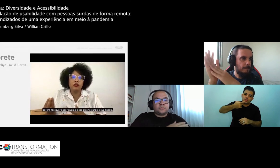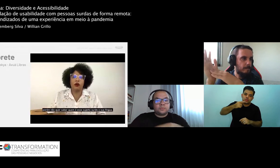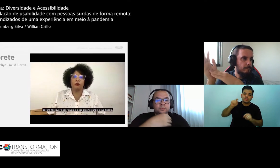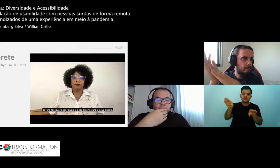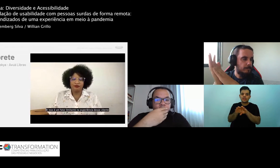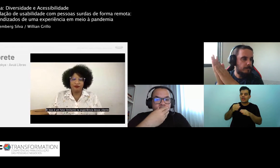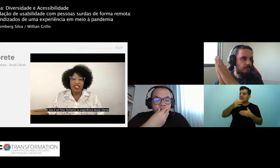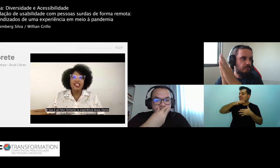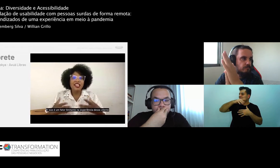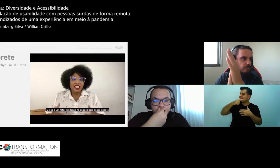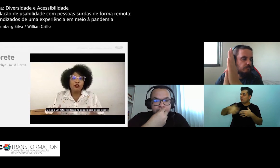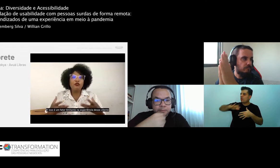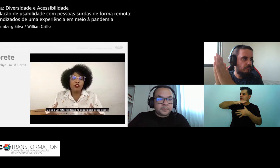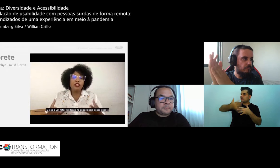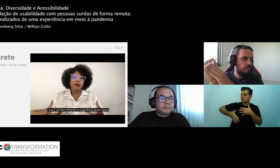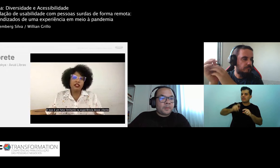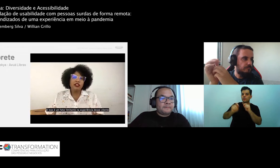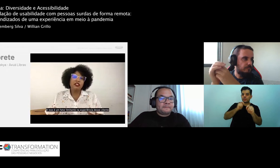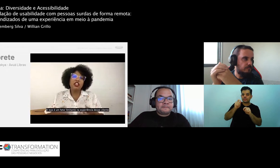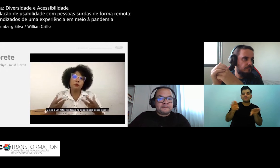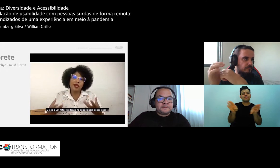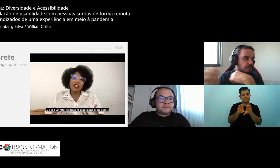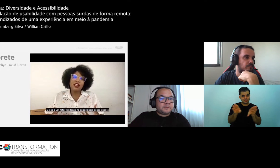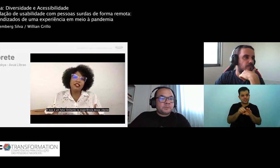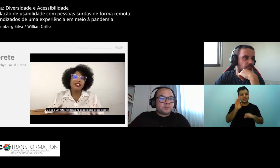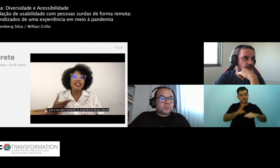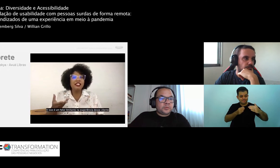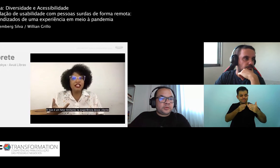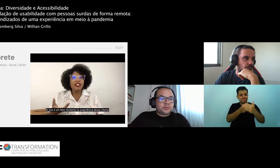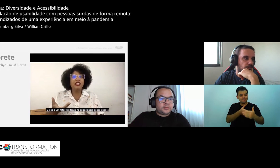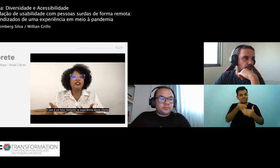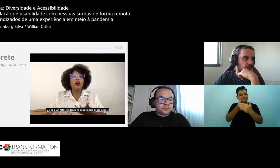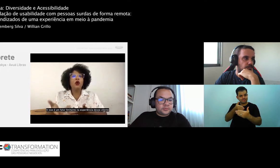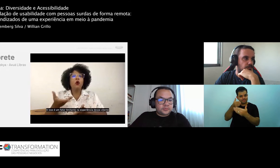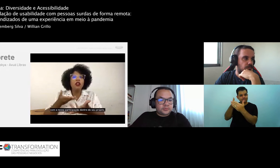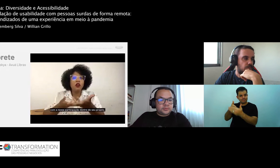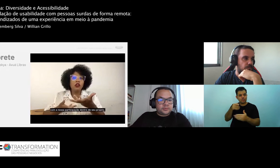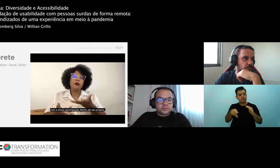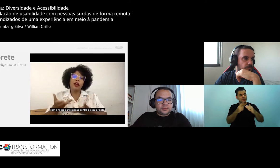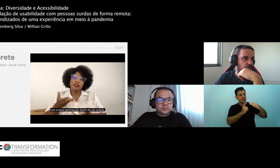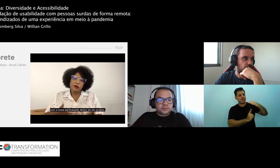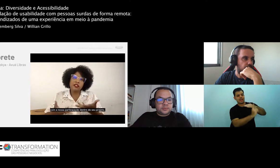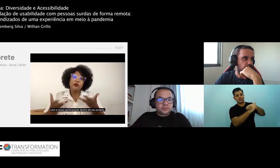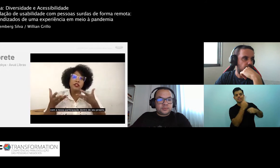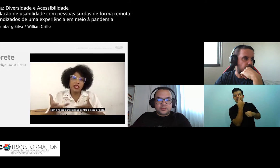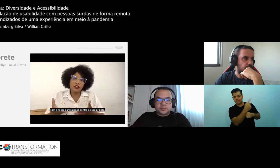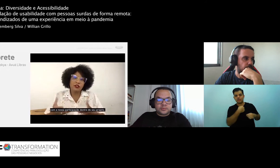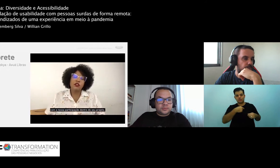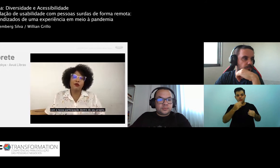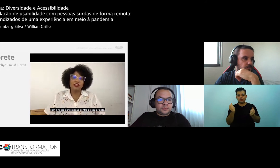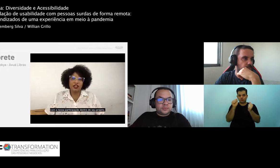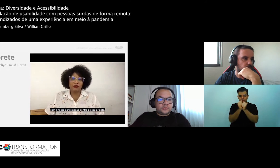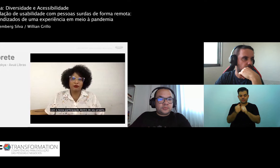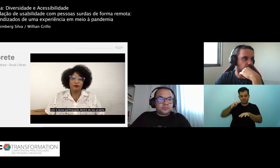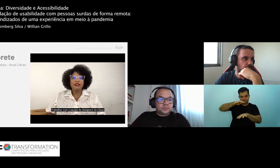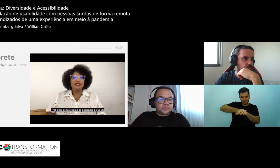sua língua. E isso é um fator limitante na experiência desse cliente com a nossa participação dentro do